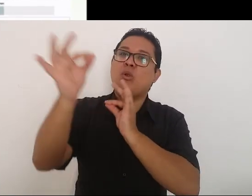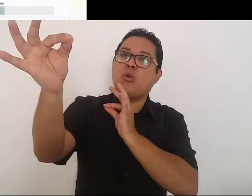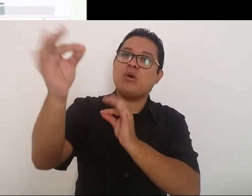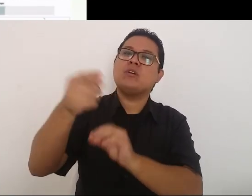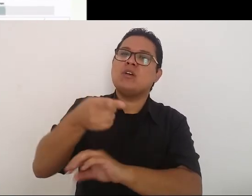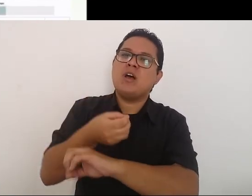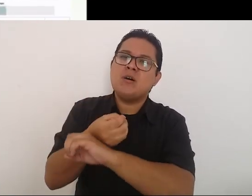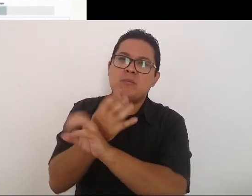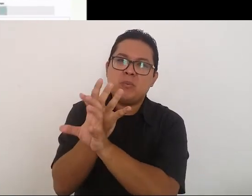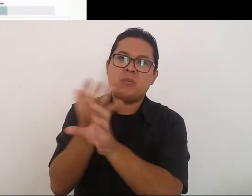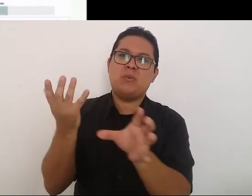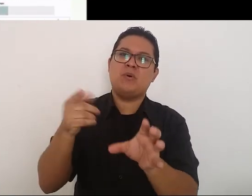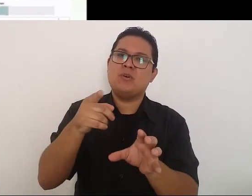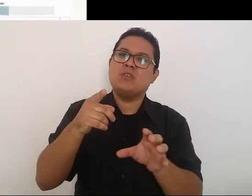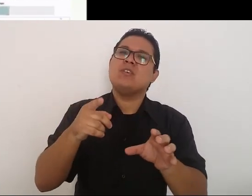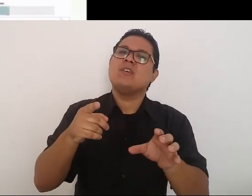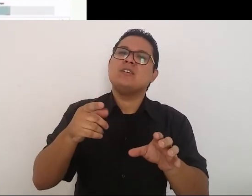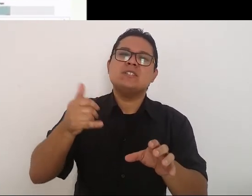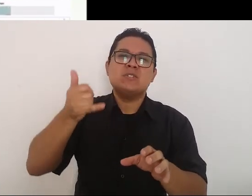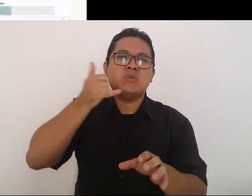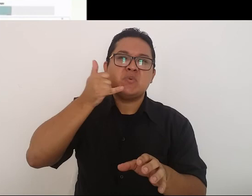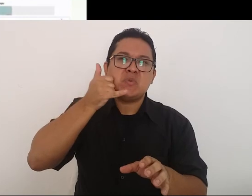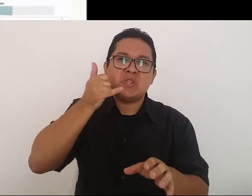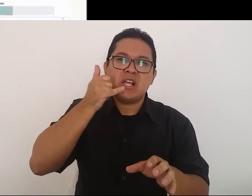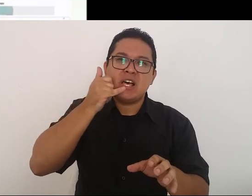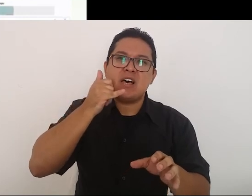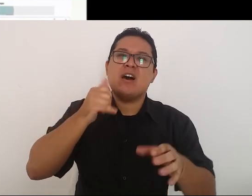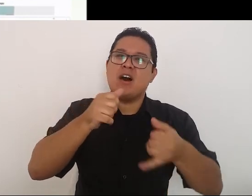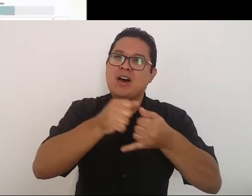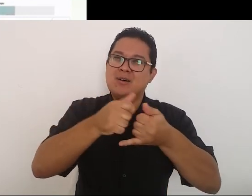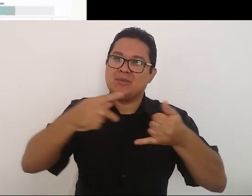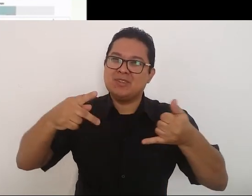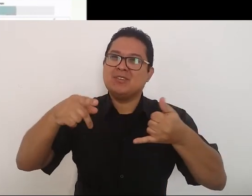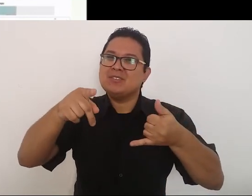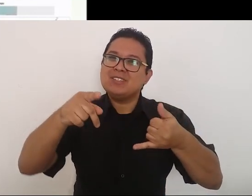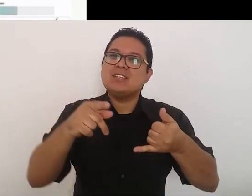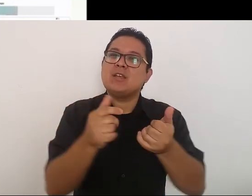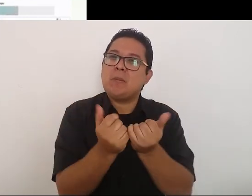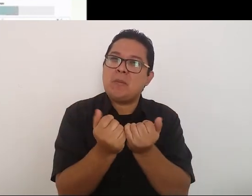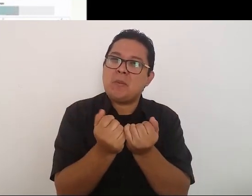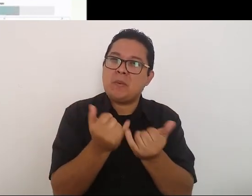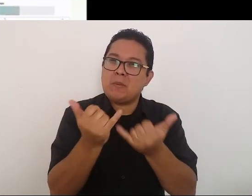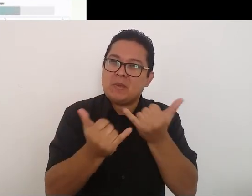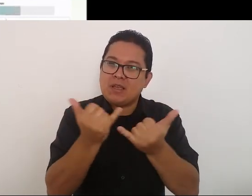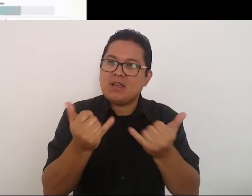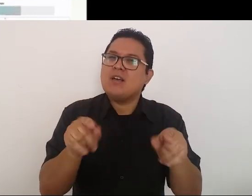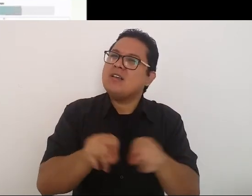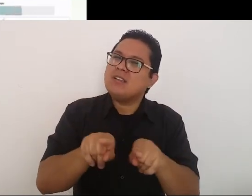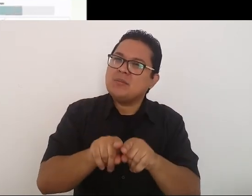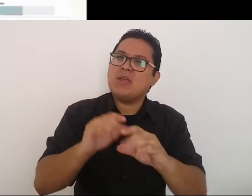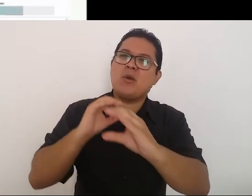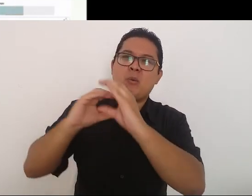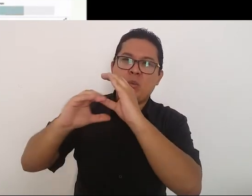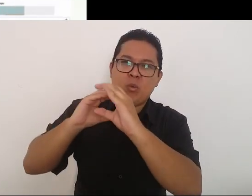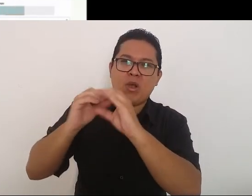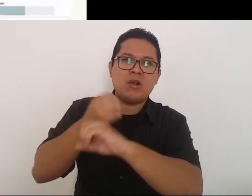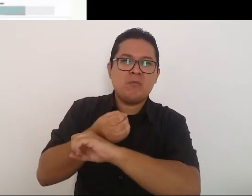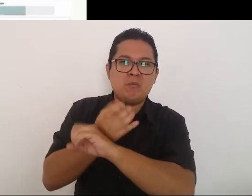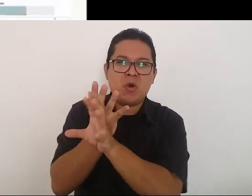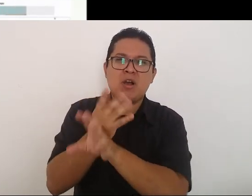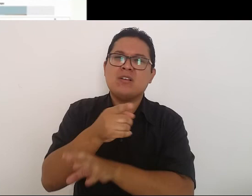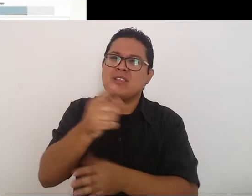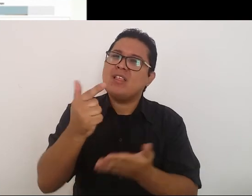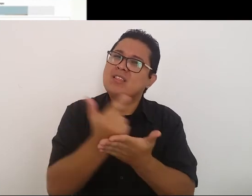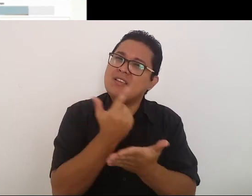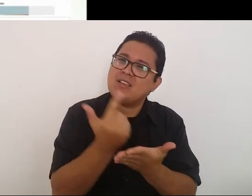mais afastado, usa um aplicativo de jogo para você jogar e se comunicar, leia um livro,